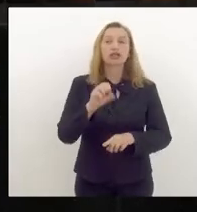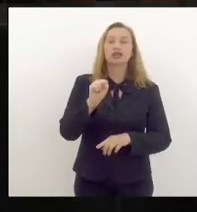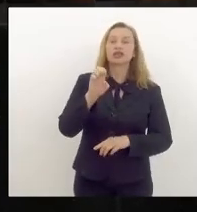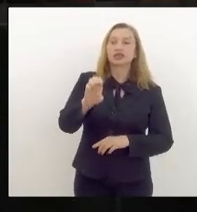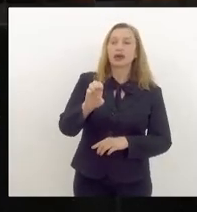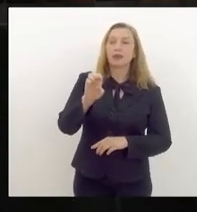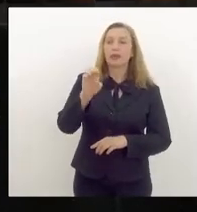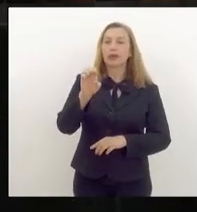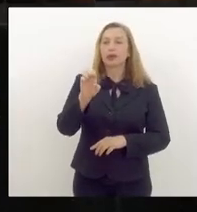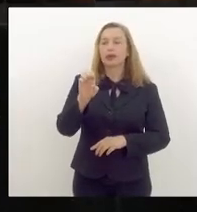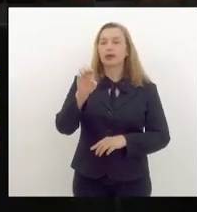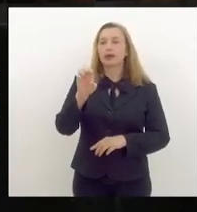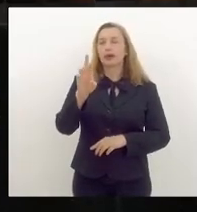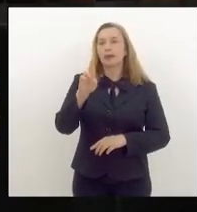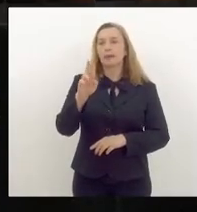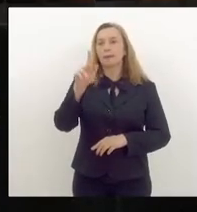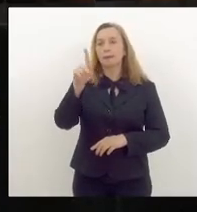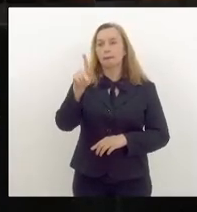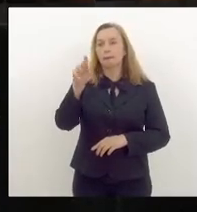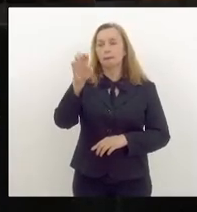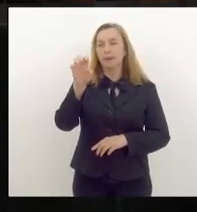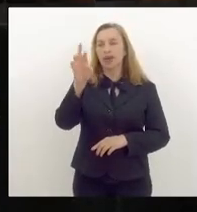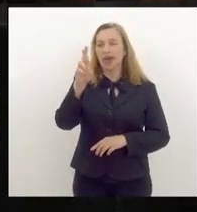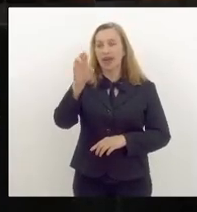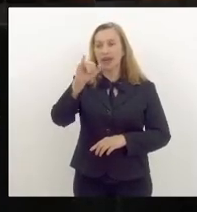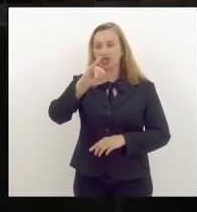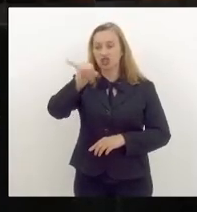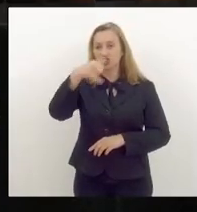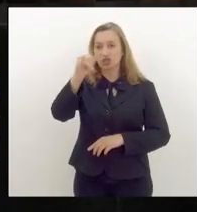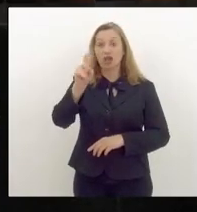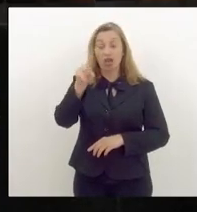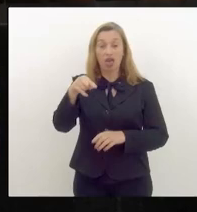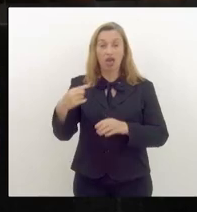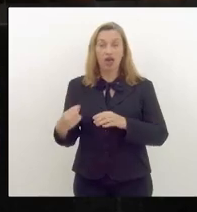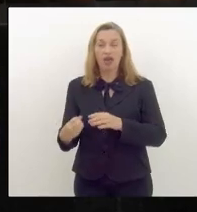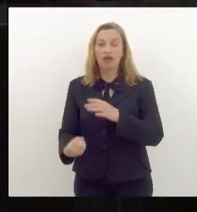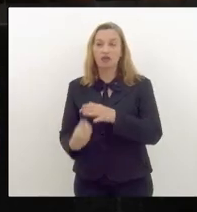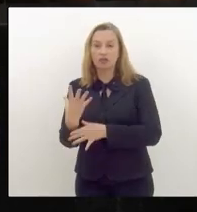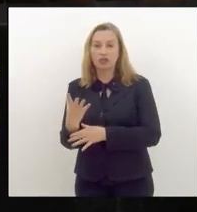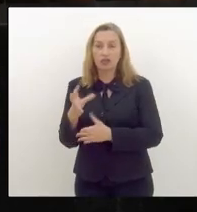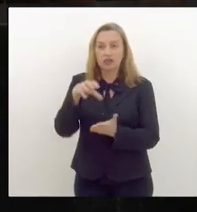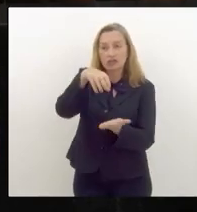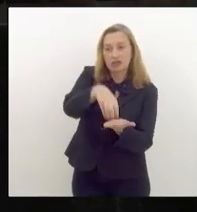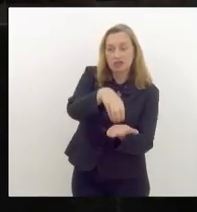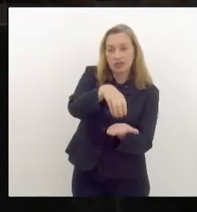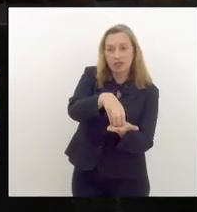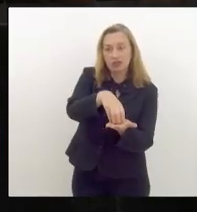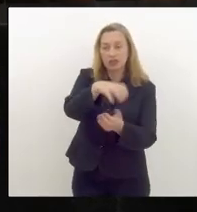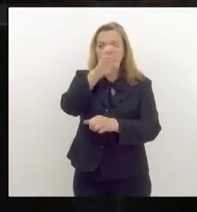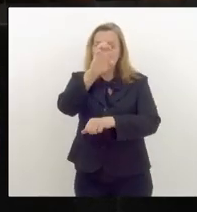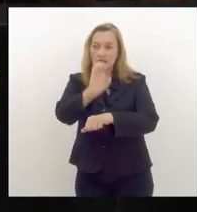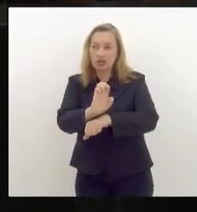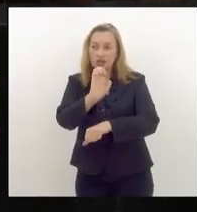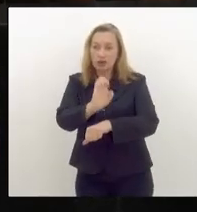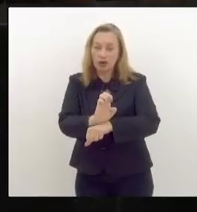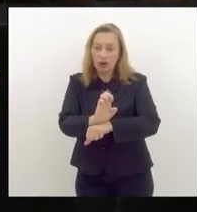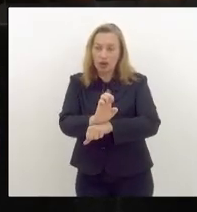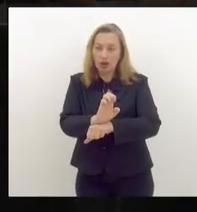perde senhora Presidente é a Fundação Centro Estadual de estatística